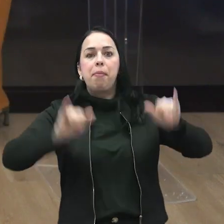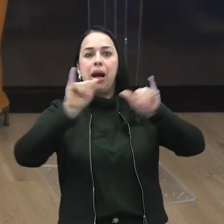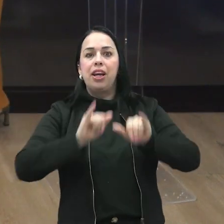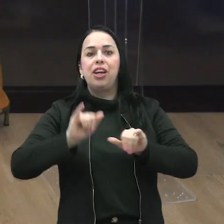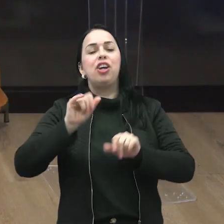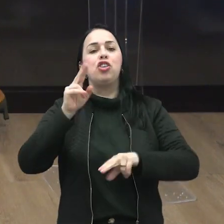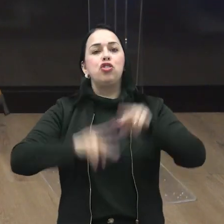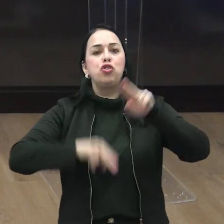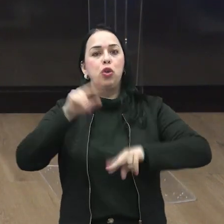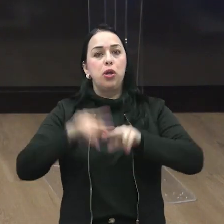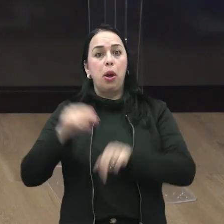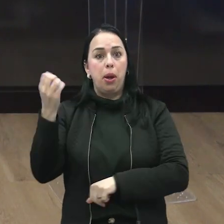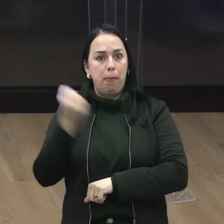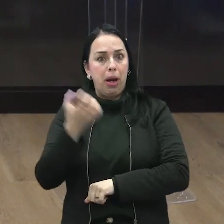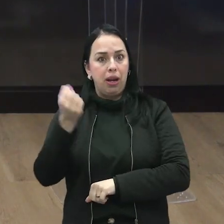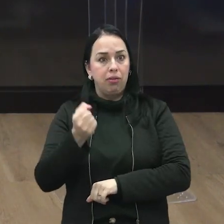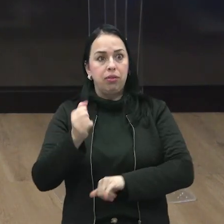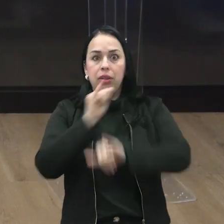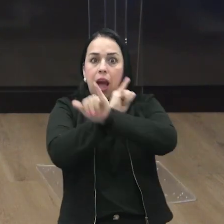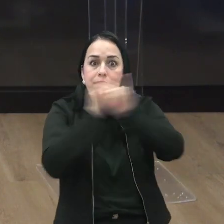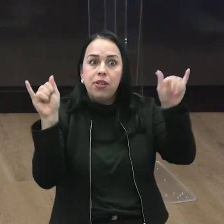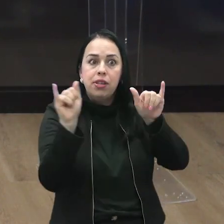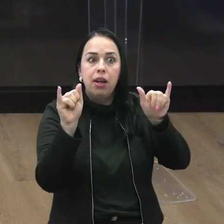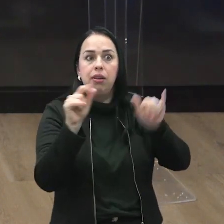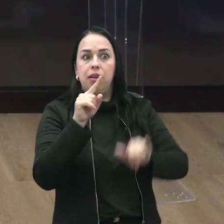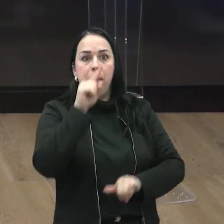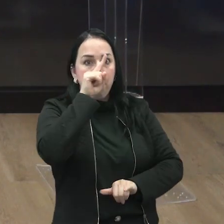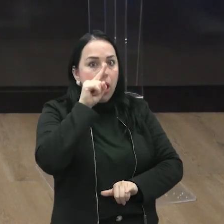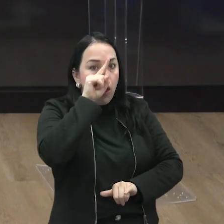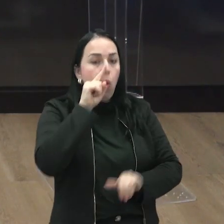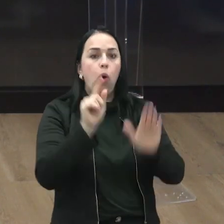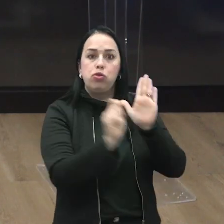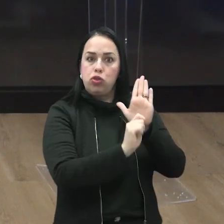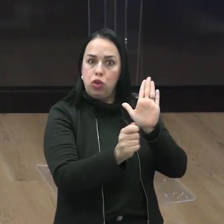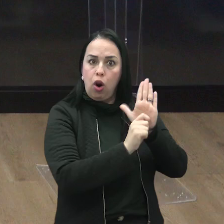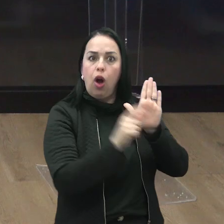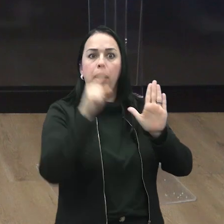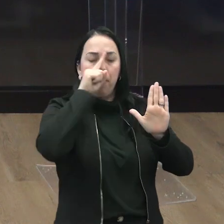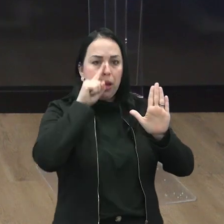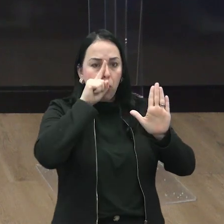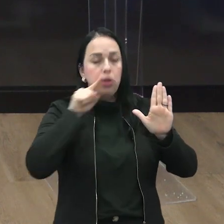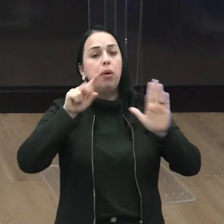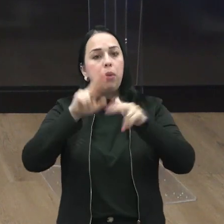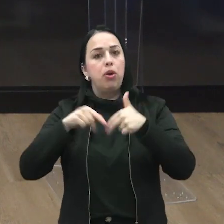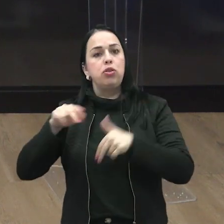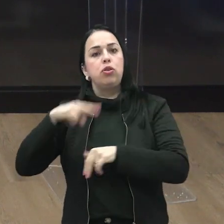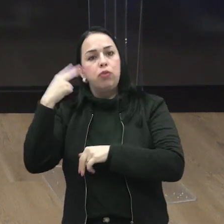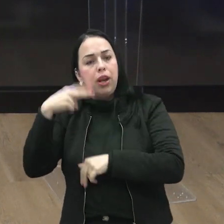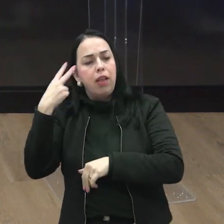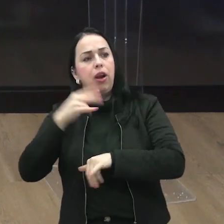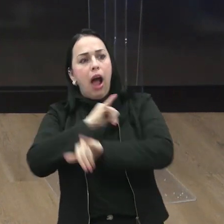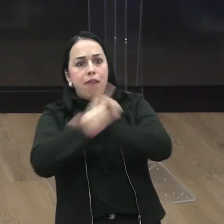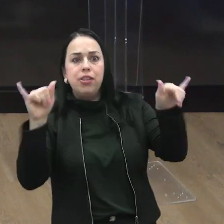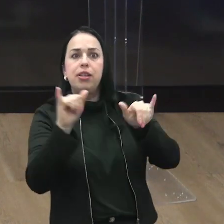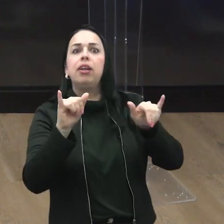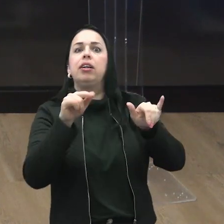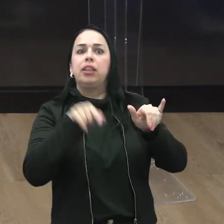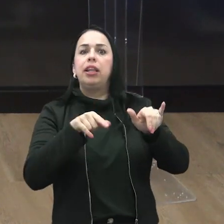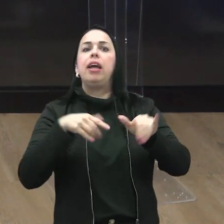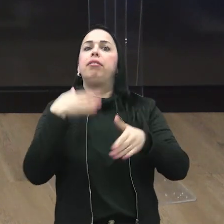sobre os perigos do uso de drogas. Câmara defende políticas públicas de prevenção e tratamento. E